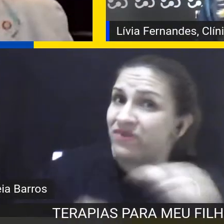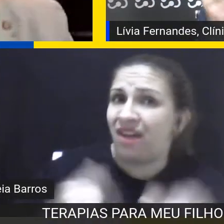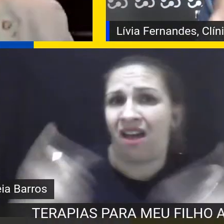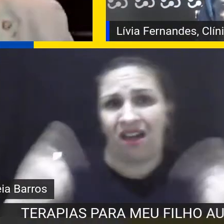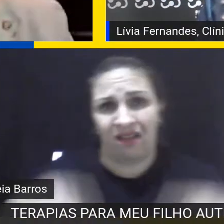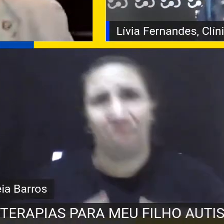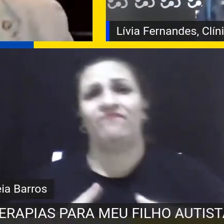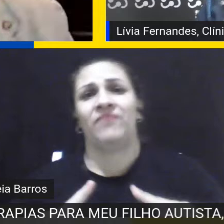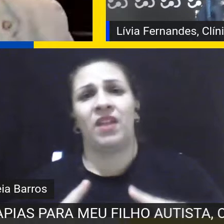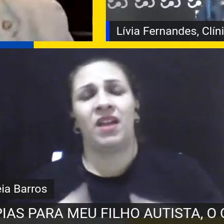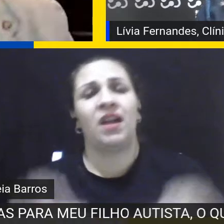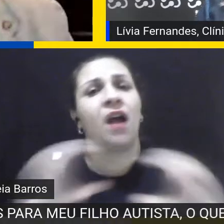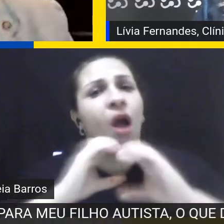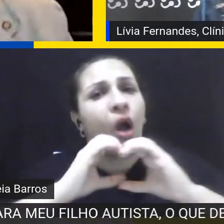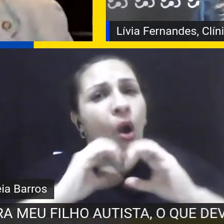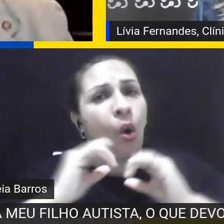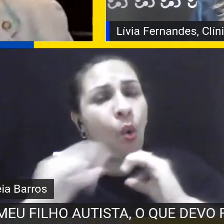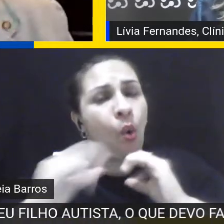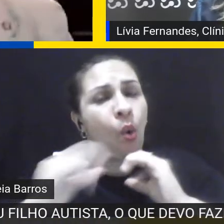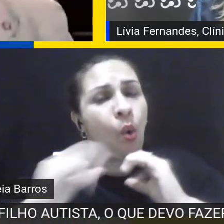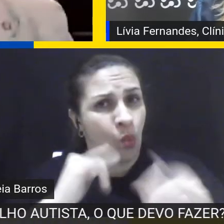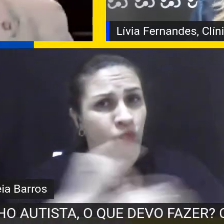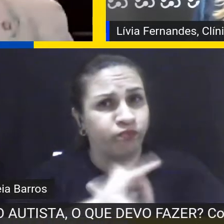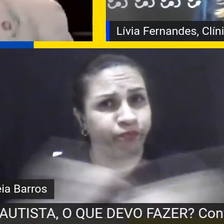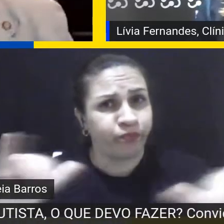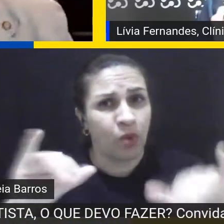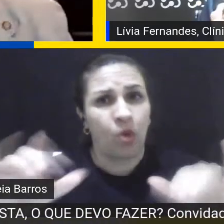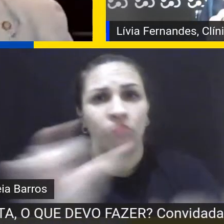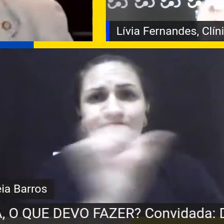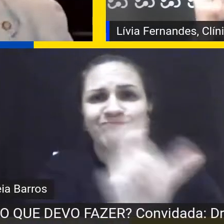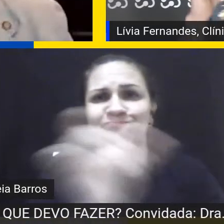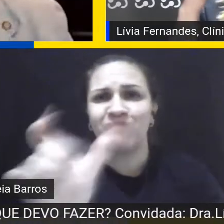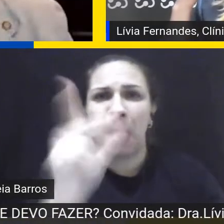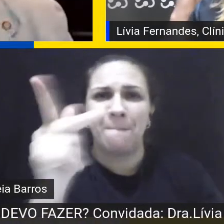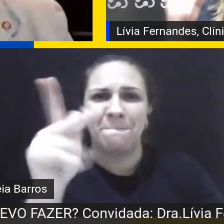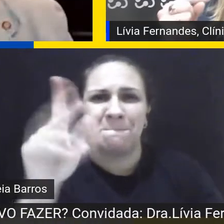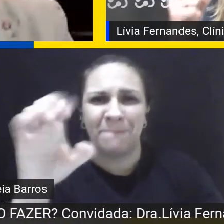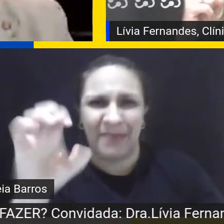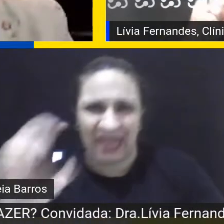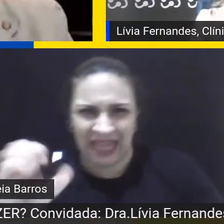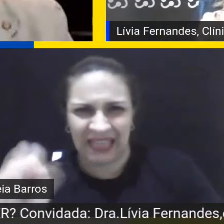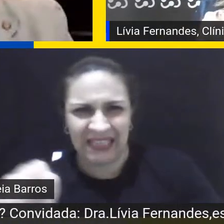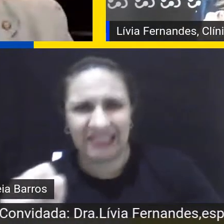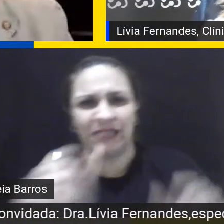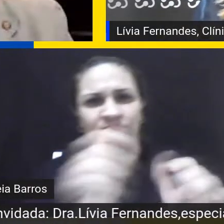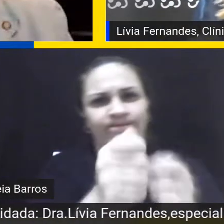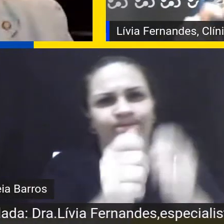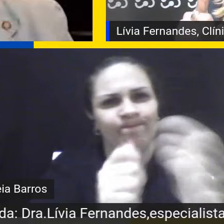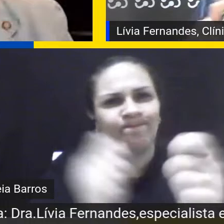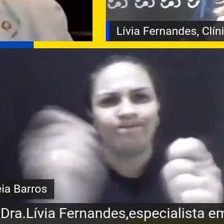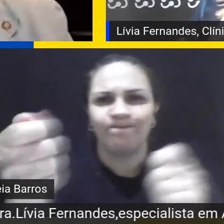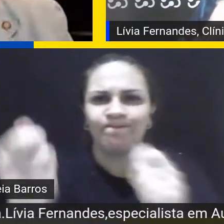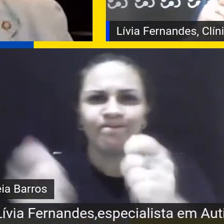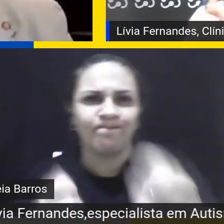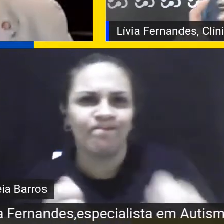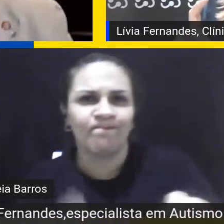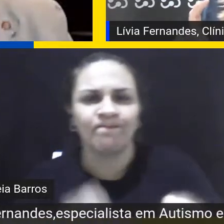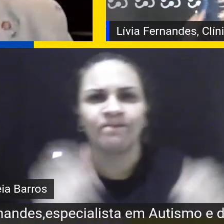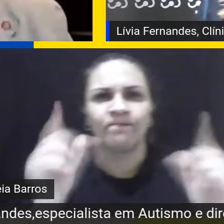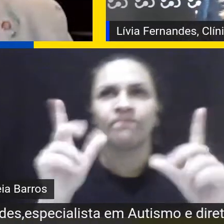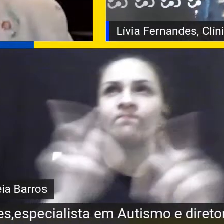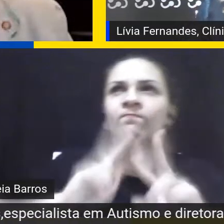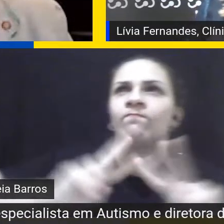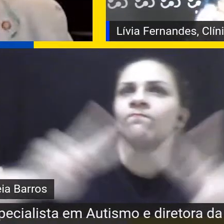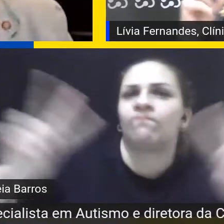com comunicação alternativa. Às vezes a gente pensa num TEX também, e aí isso vai